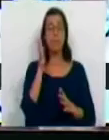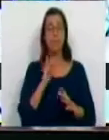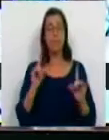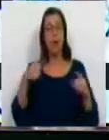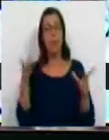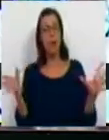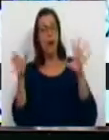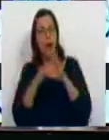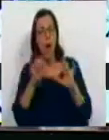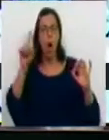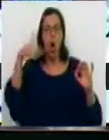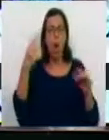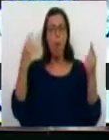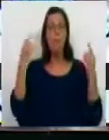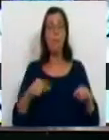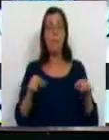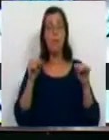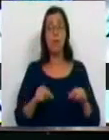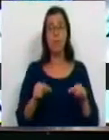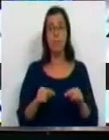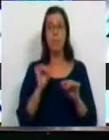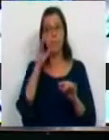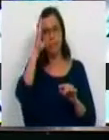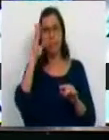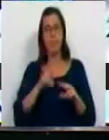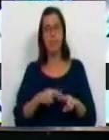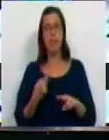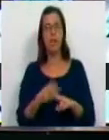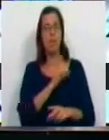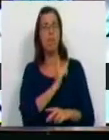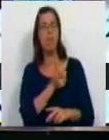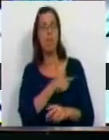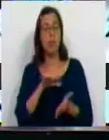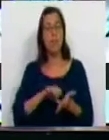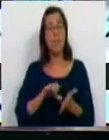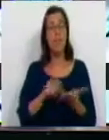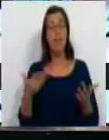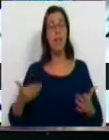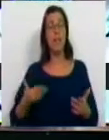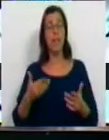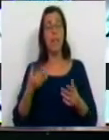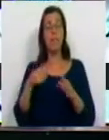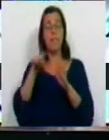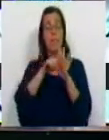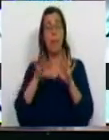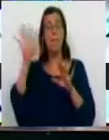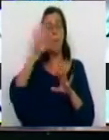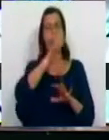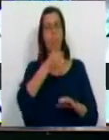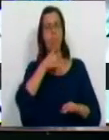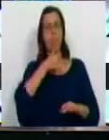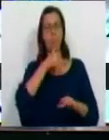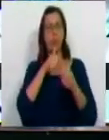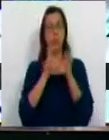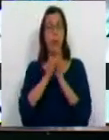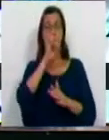suposta convergência apenas acentuam hoje o caráter de reforço de poderes no centro do diretório de países que tudo quer decidir,